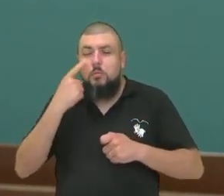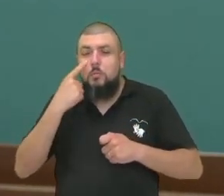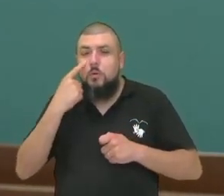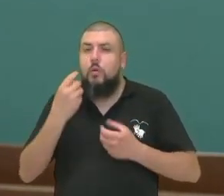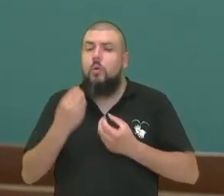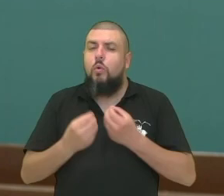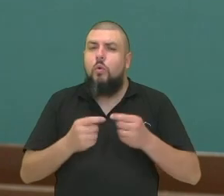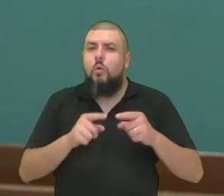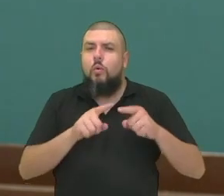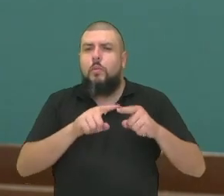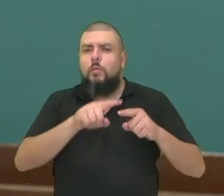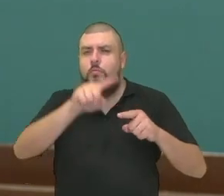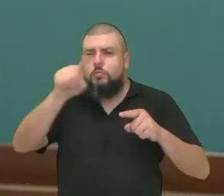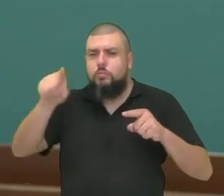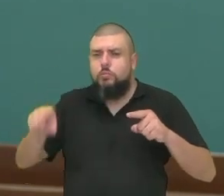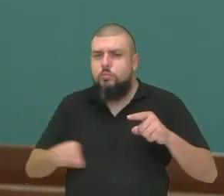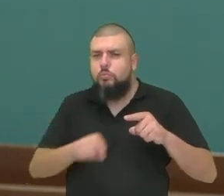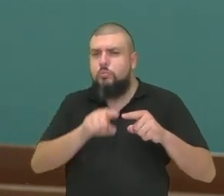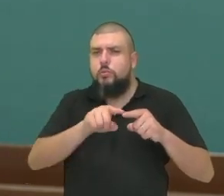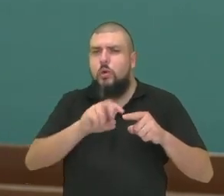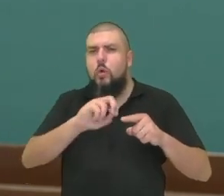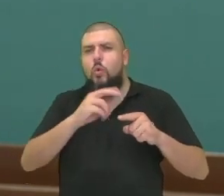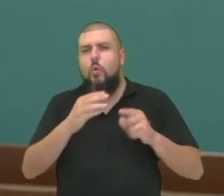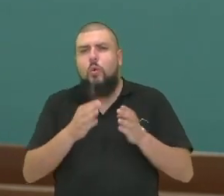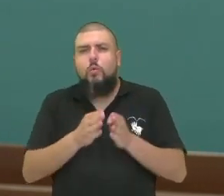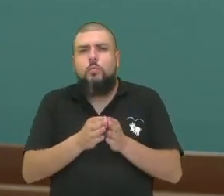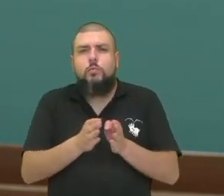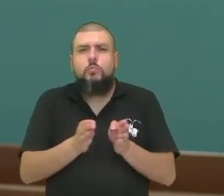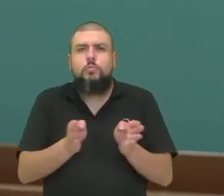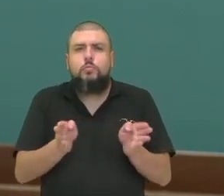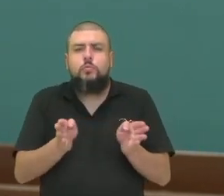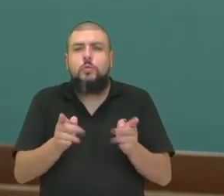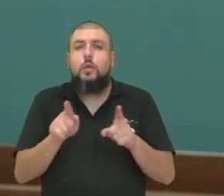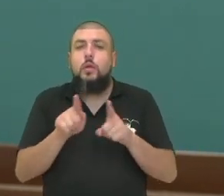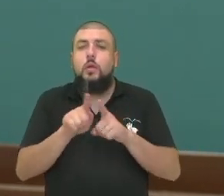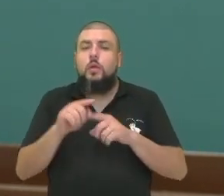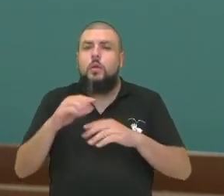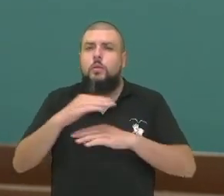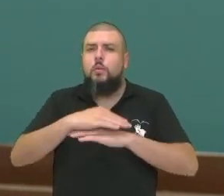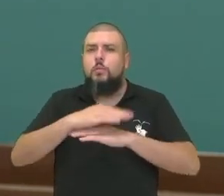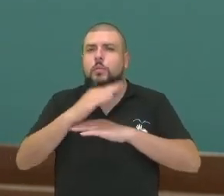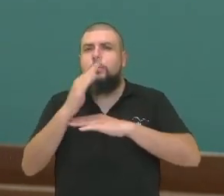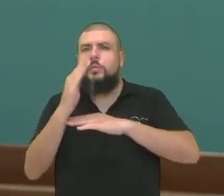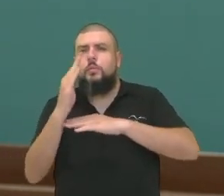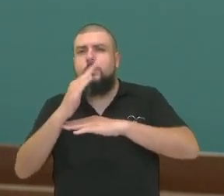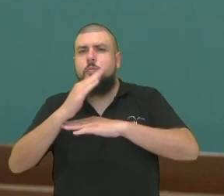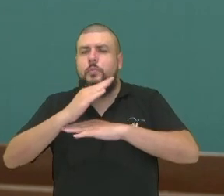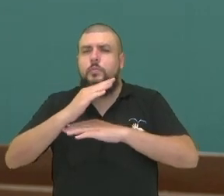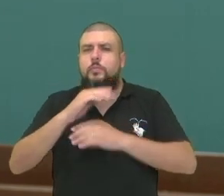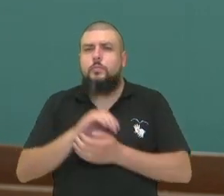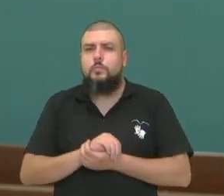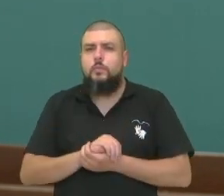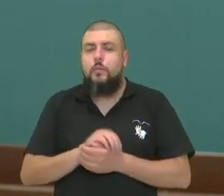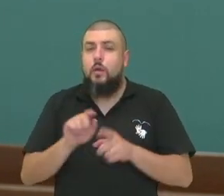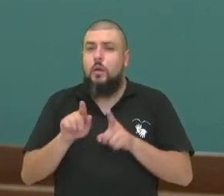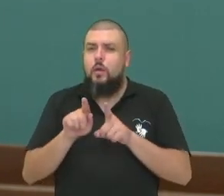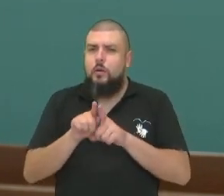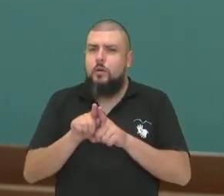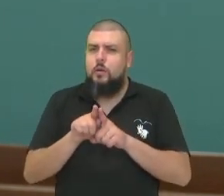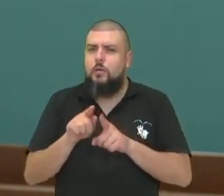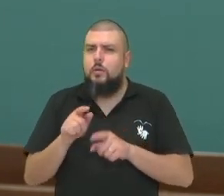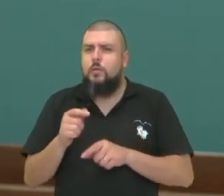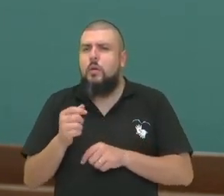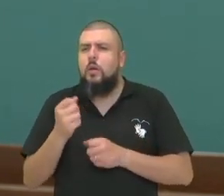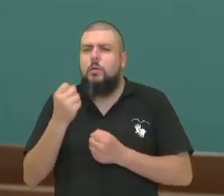e de abertura né e onde que nós podemos encontrá-los no nosso cotidiano em diversas situações algumas colocadas